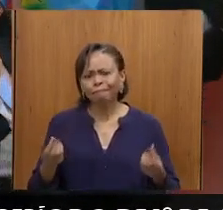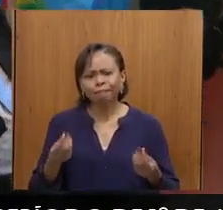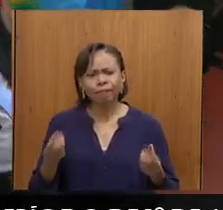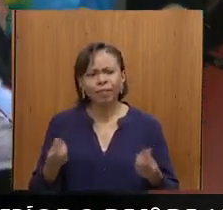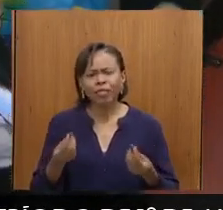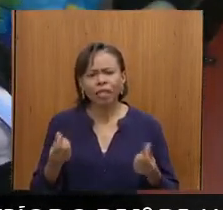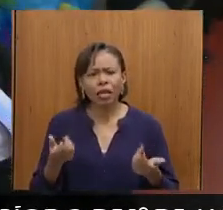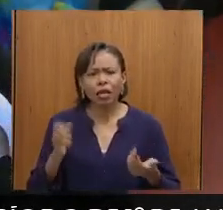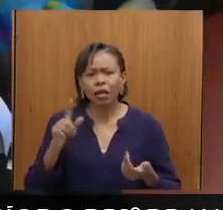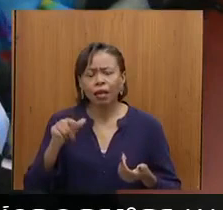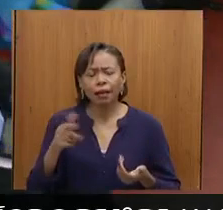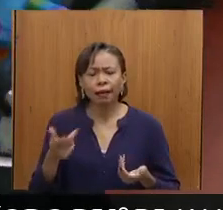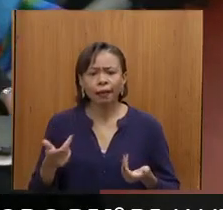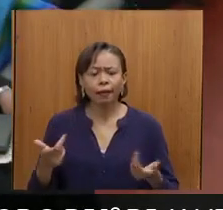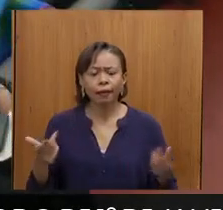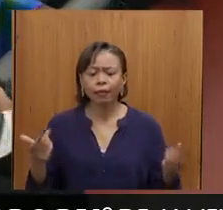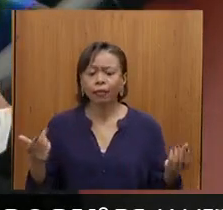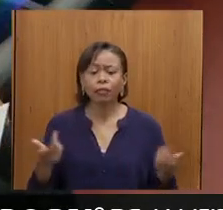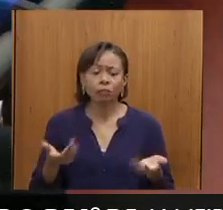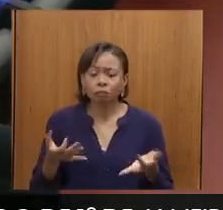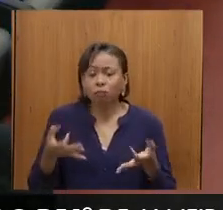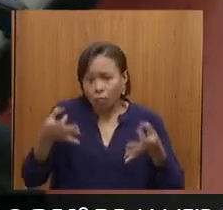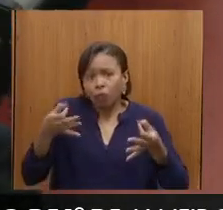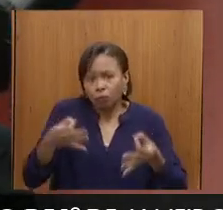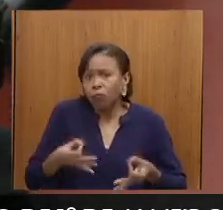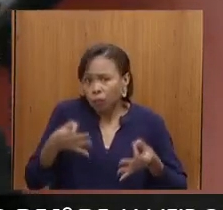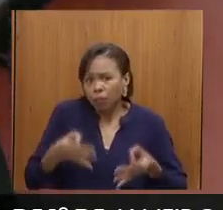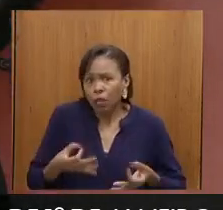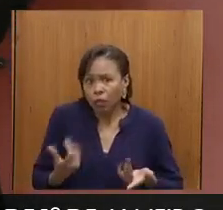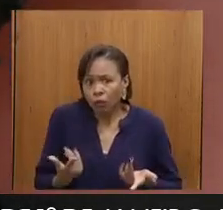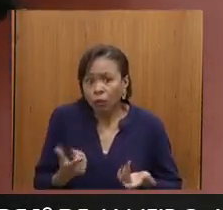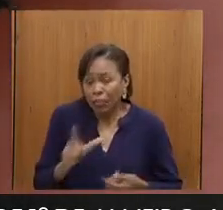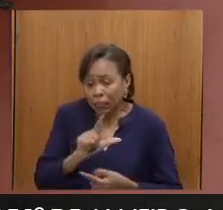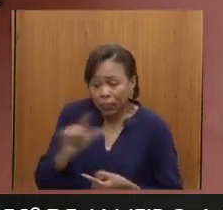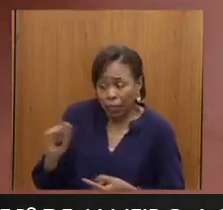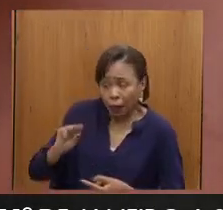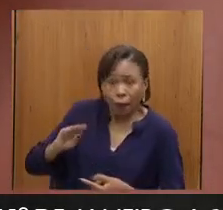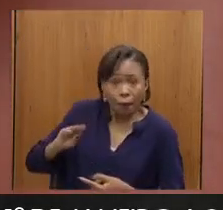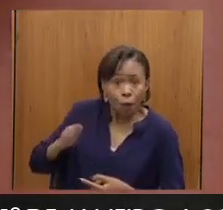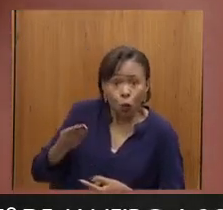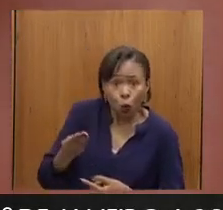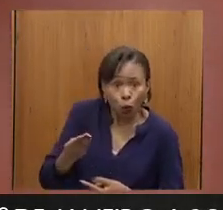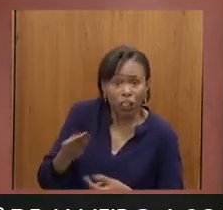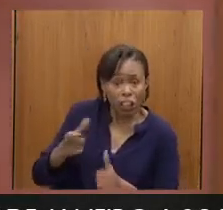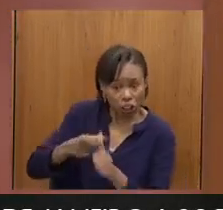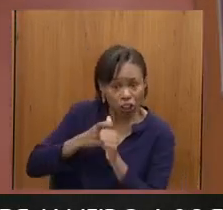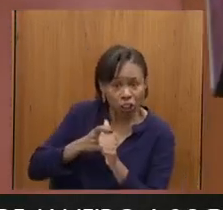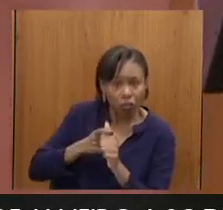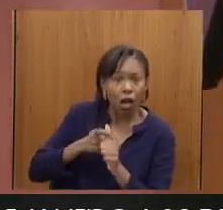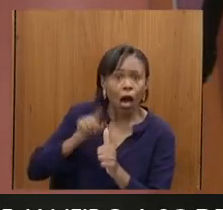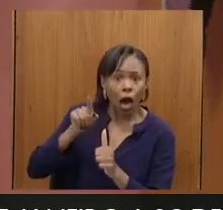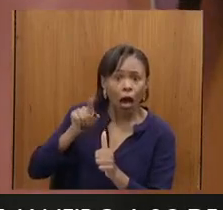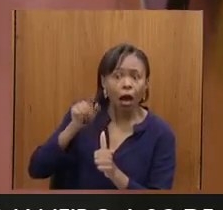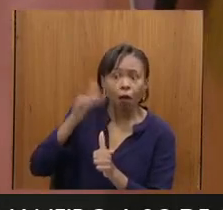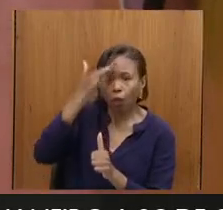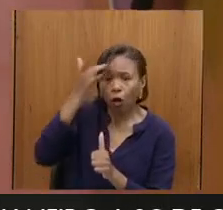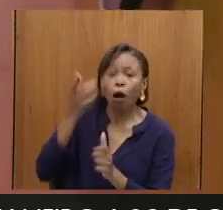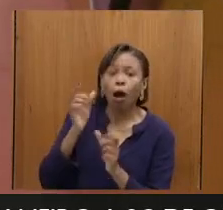até é justo quando você tem uma dívida de 100 bilhões de reais, o seu credor te dá a condição de construir